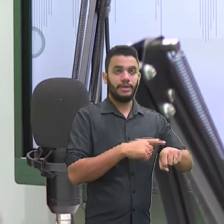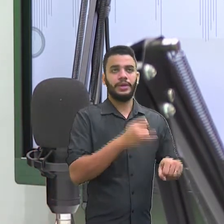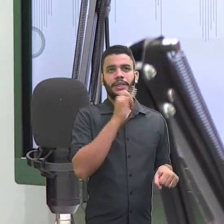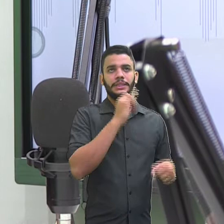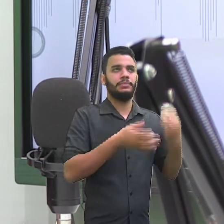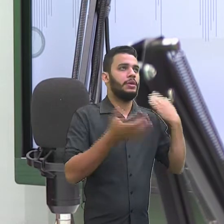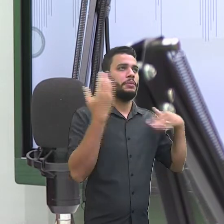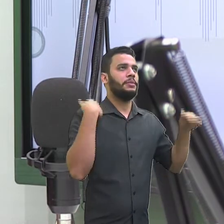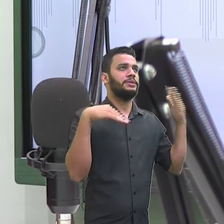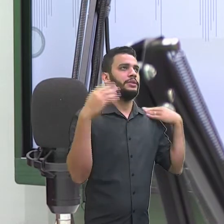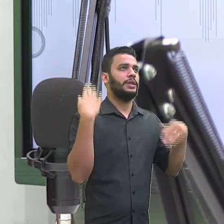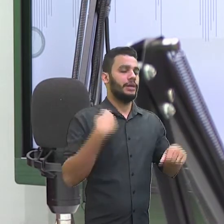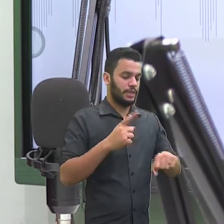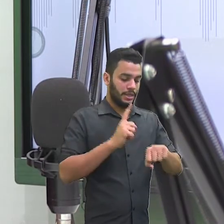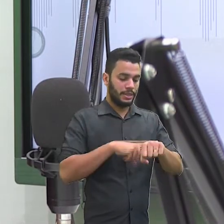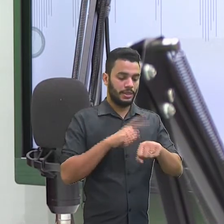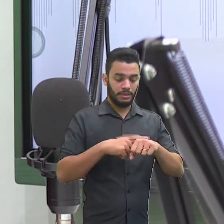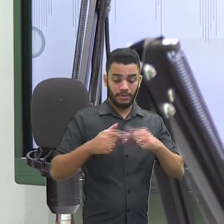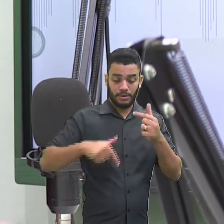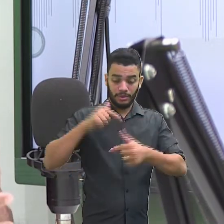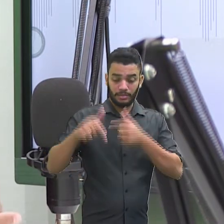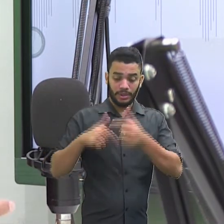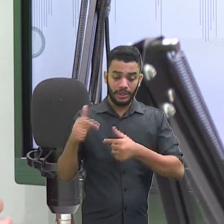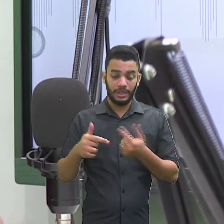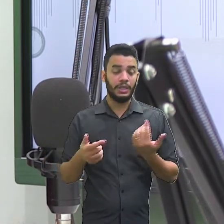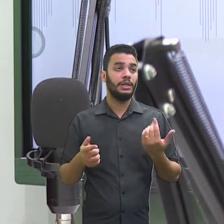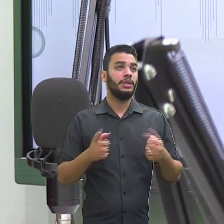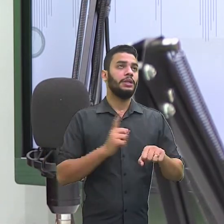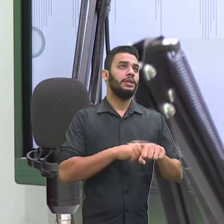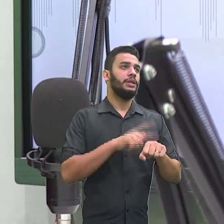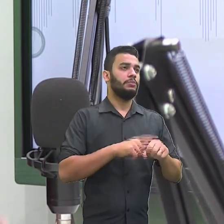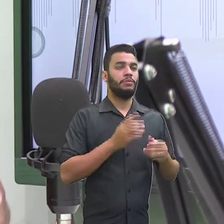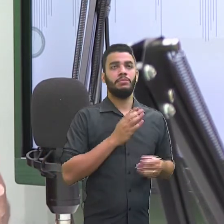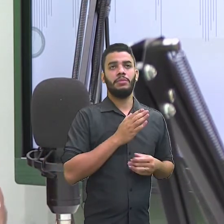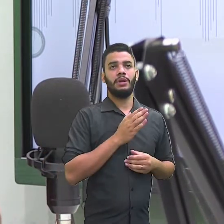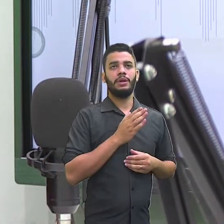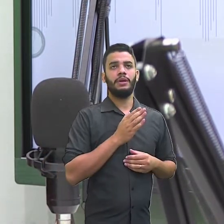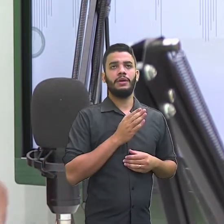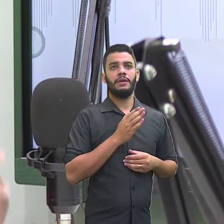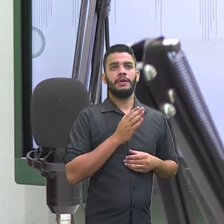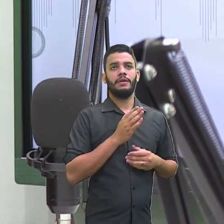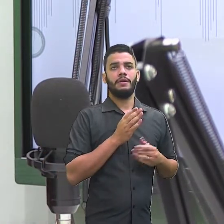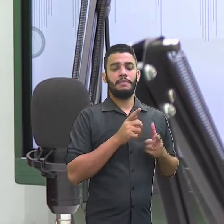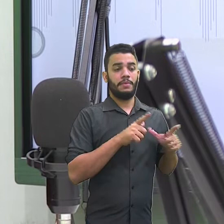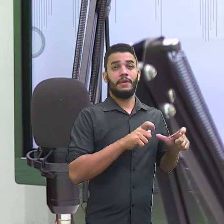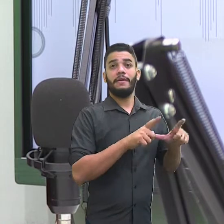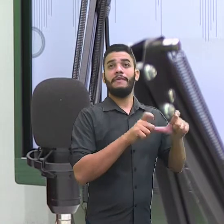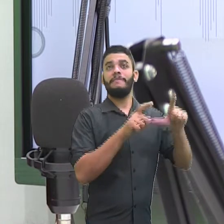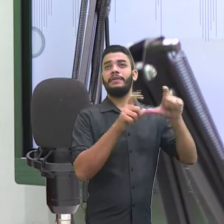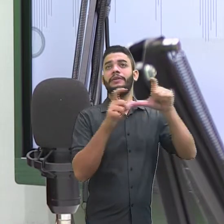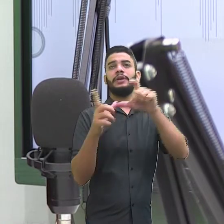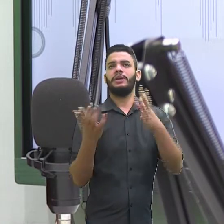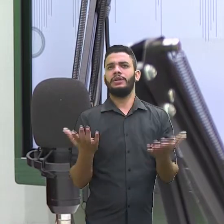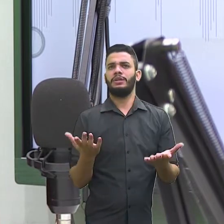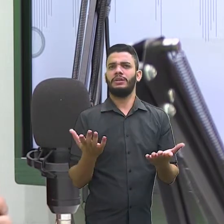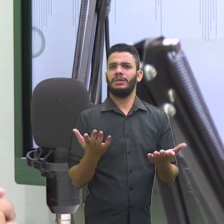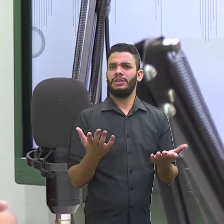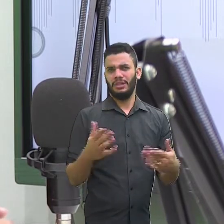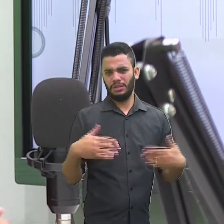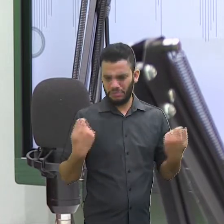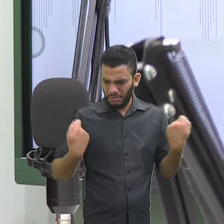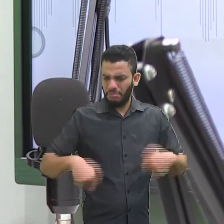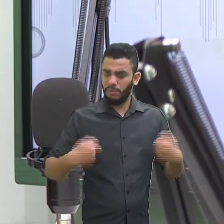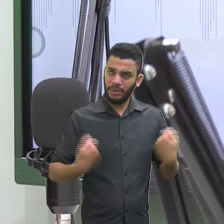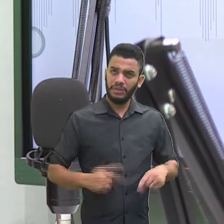costuma sim dizer uma frase clichê, né? Minha família, meu maior patrimônio. Ora, se a